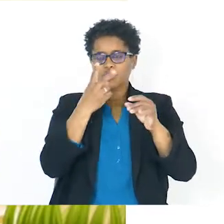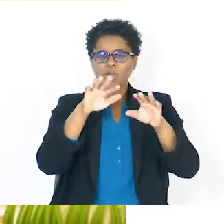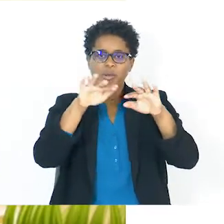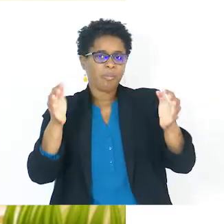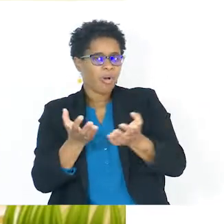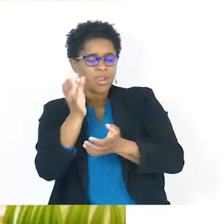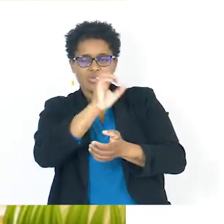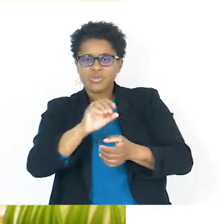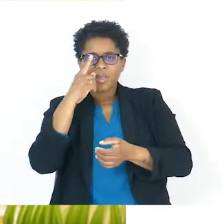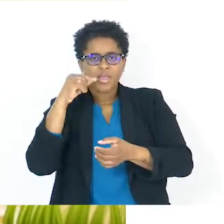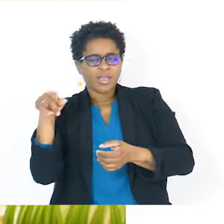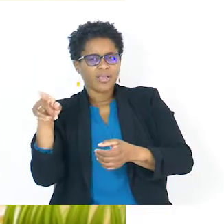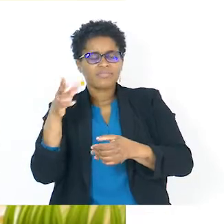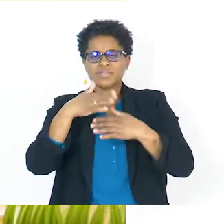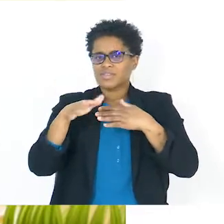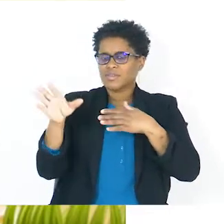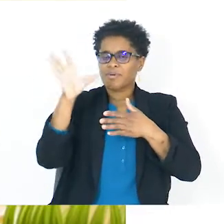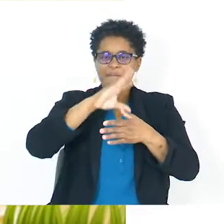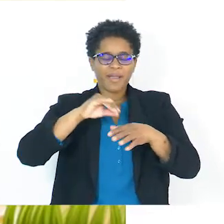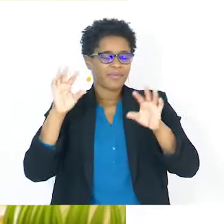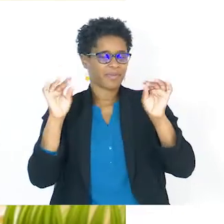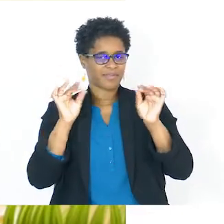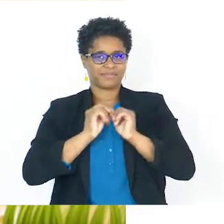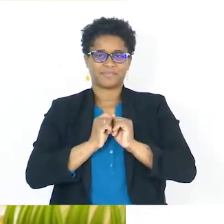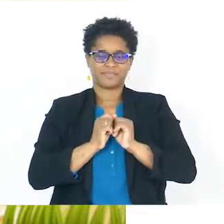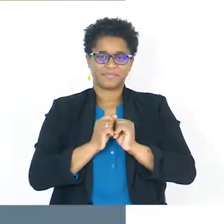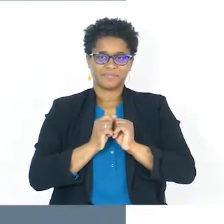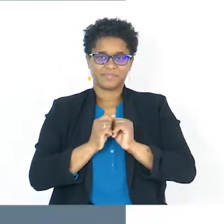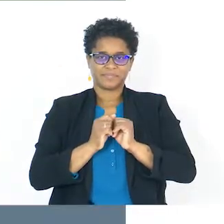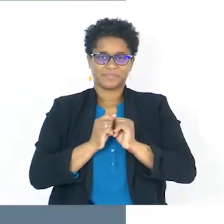bolas. E ele saiu para mais aventuras.